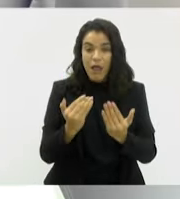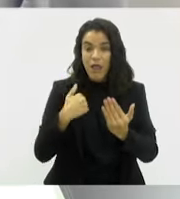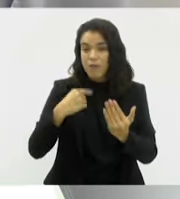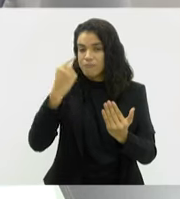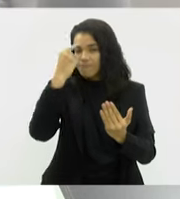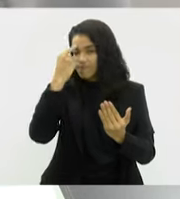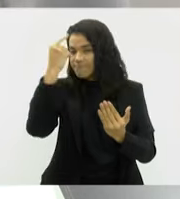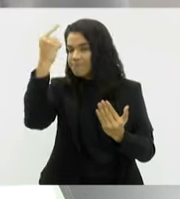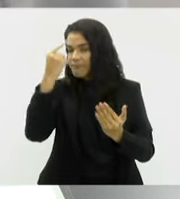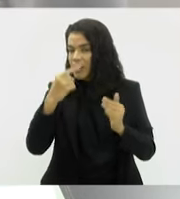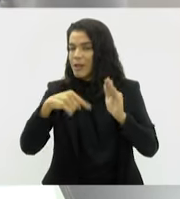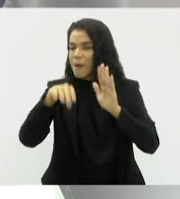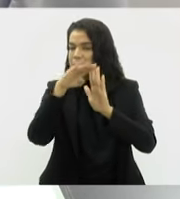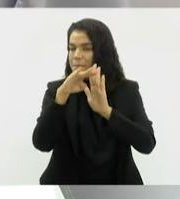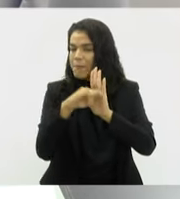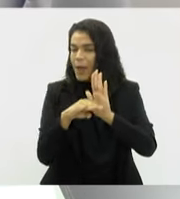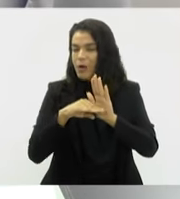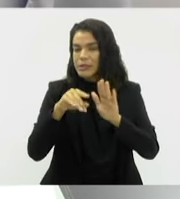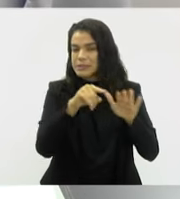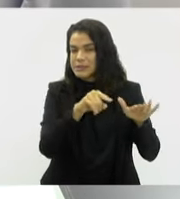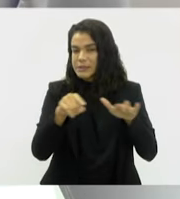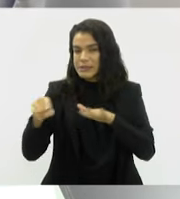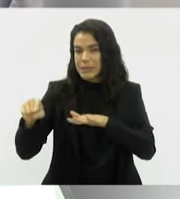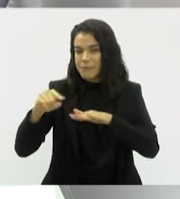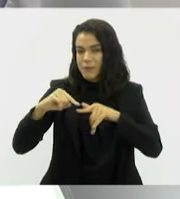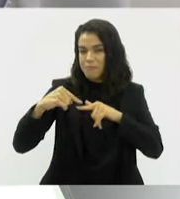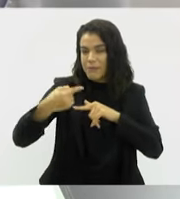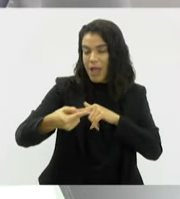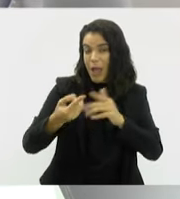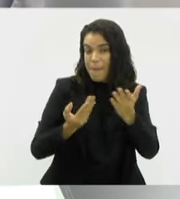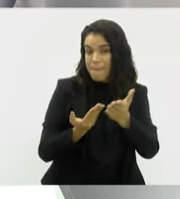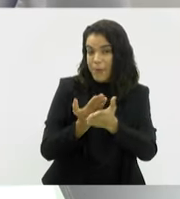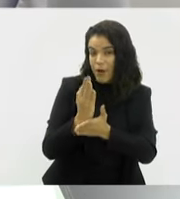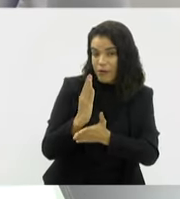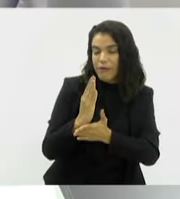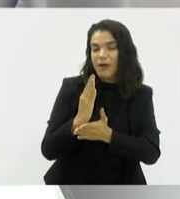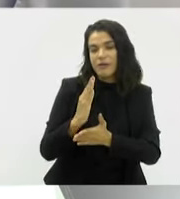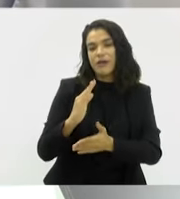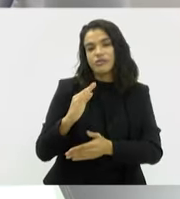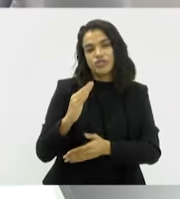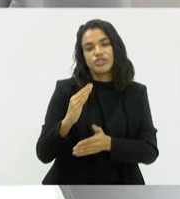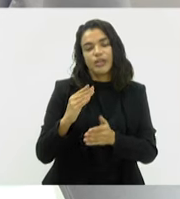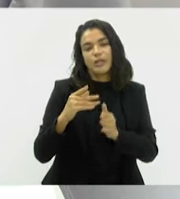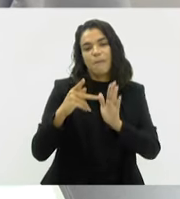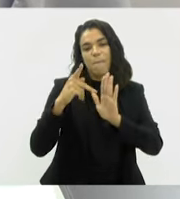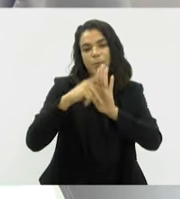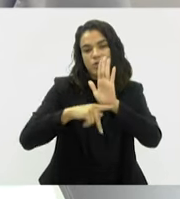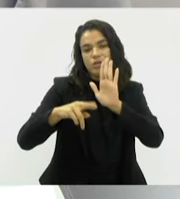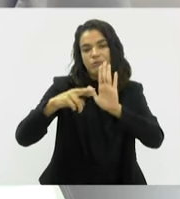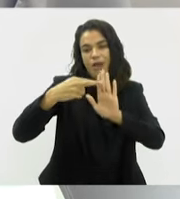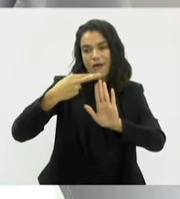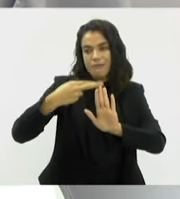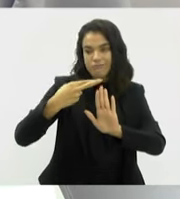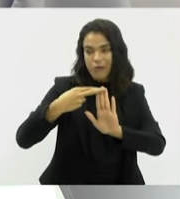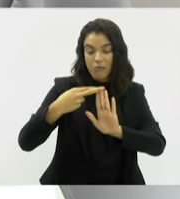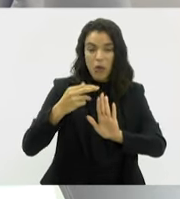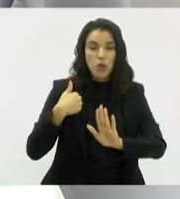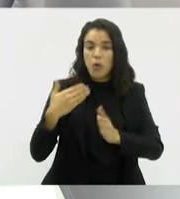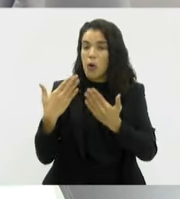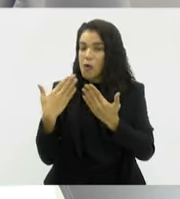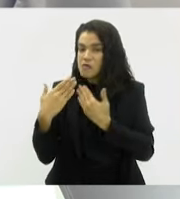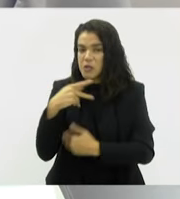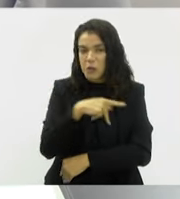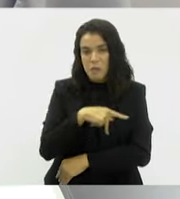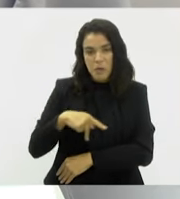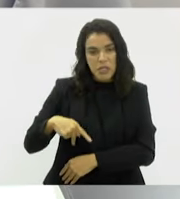de botar na pauta na semana que vem, para, uma vez aprovado, a gente já colocar o projeto de resolução à frente. Nem conversei com o presidente